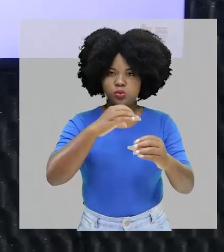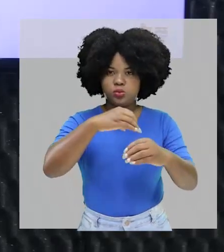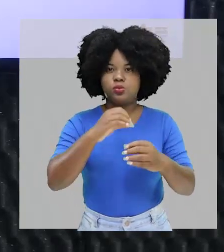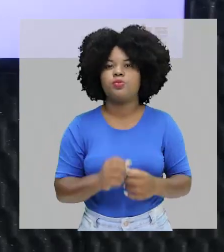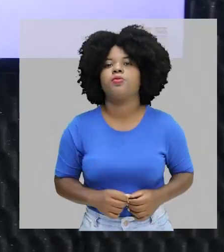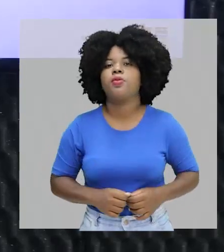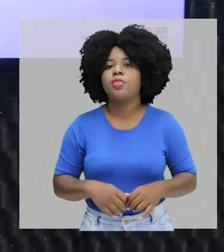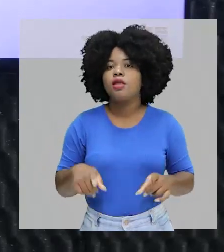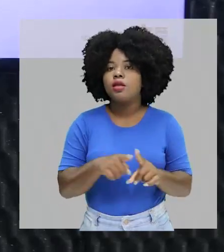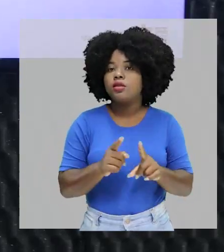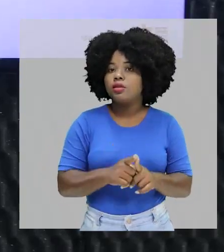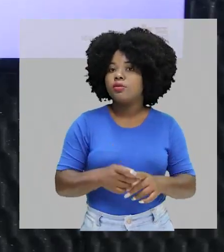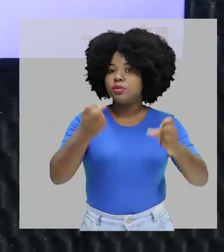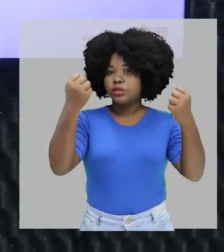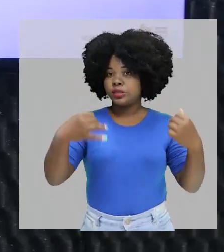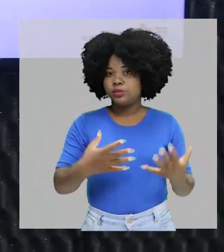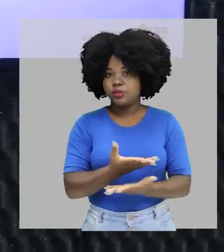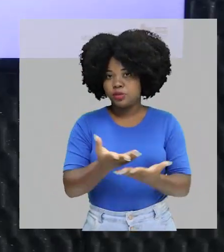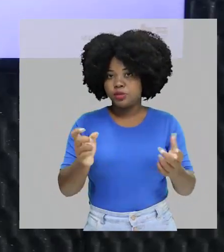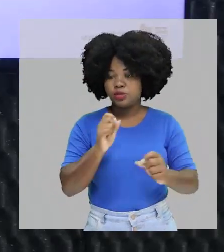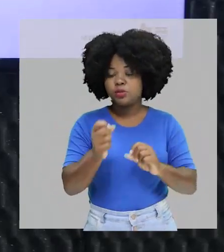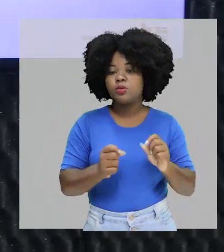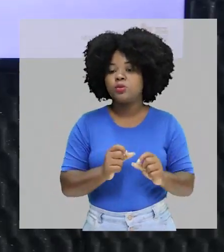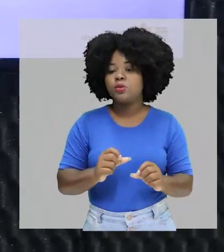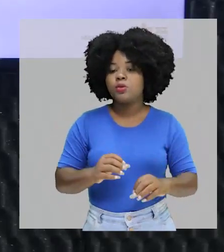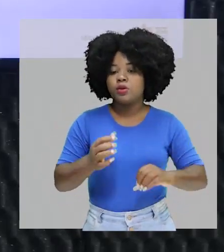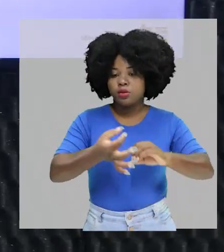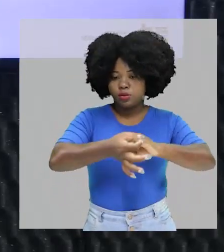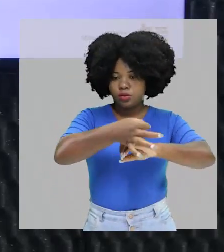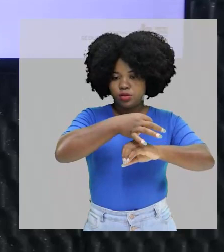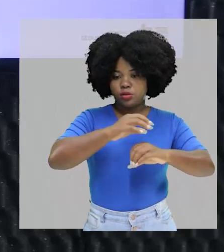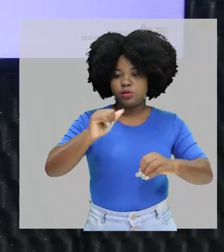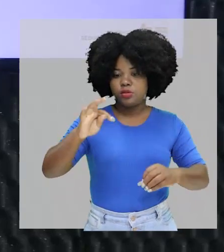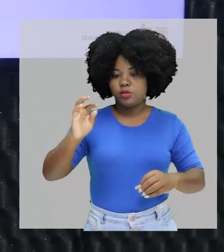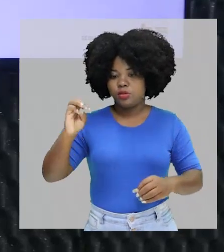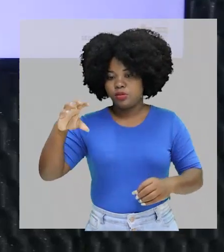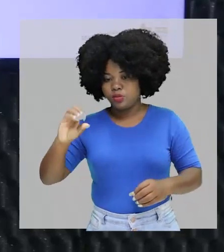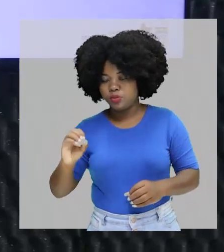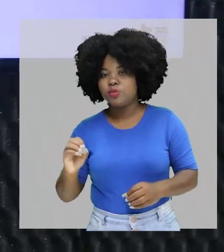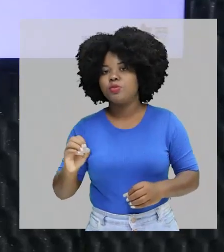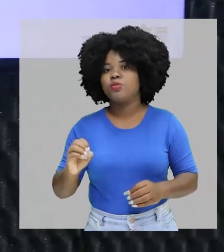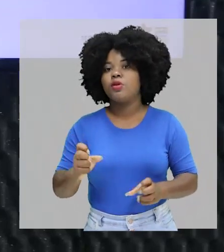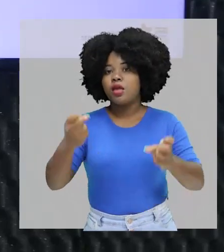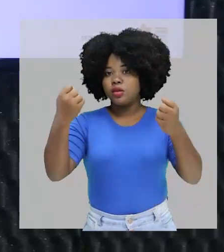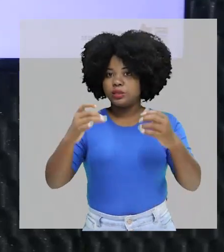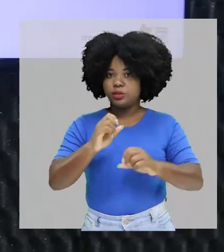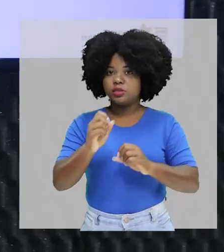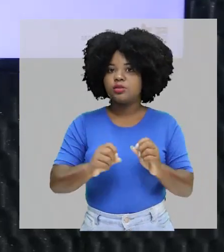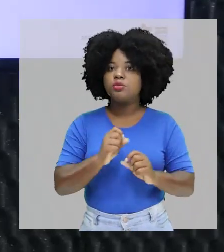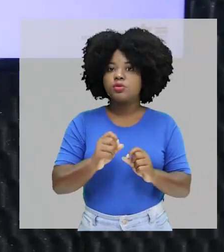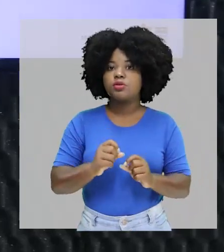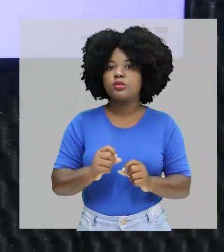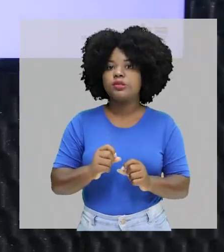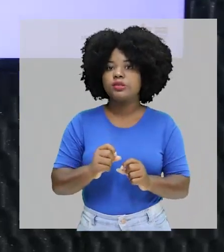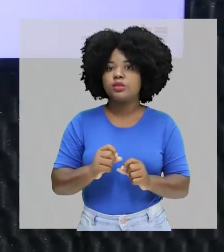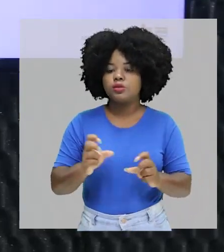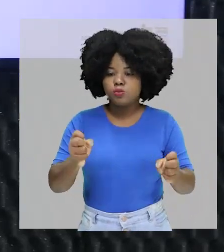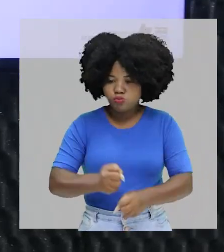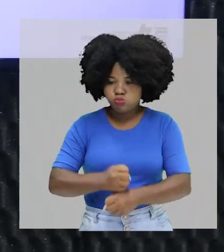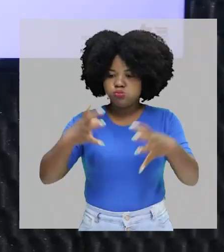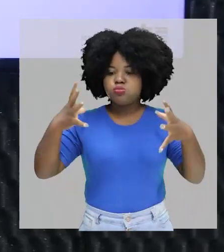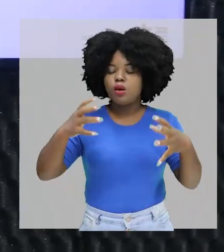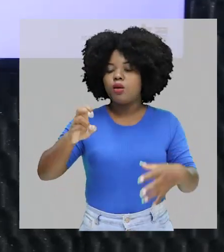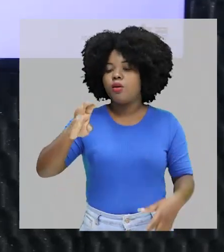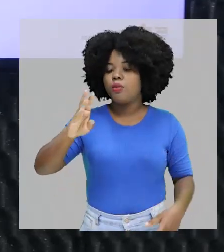a fissão do átomo, e aí comentamos sobre a bomba nuclear, ok? Sobre os